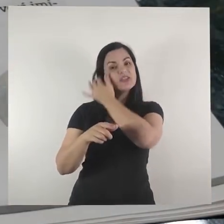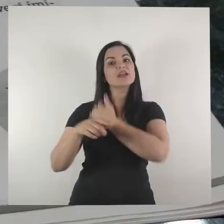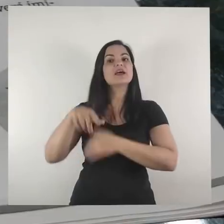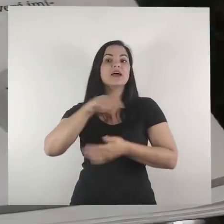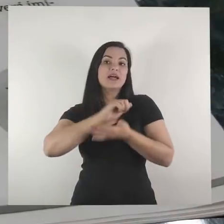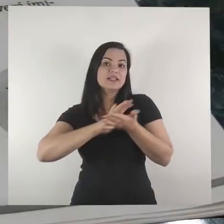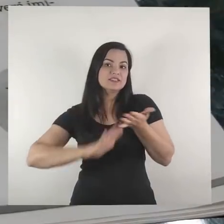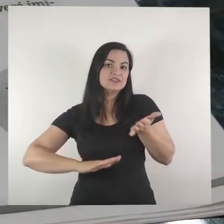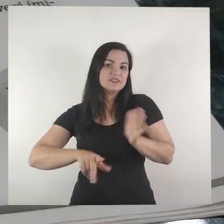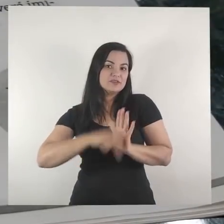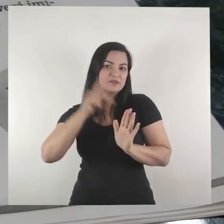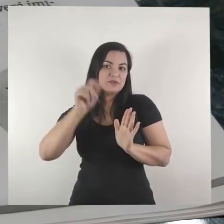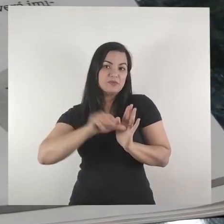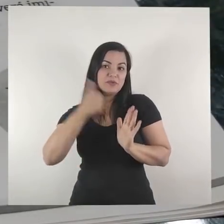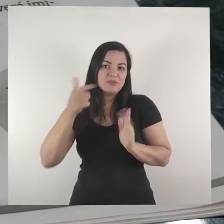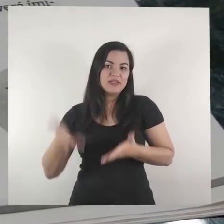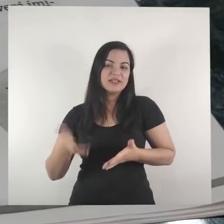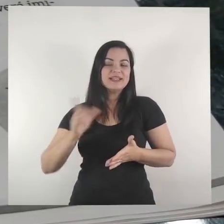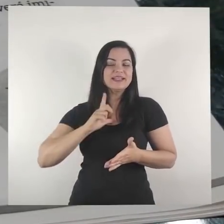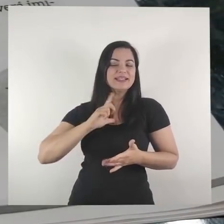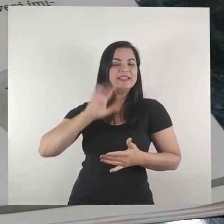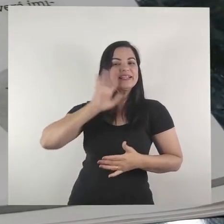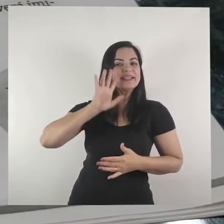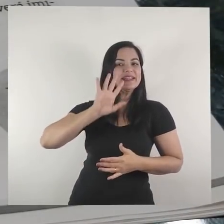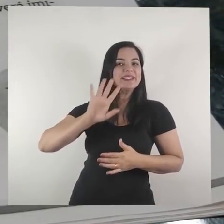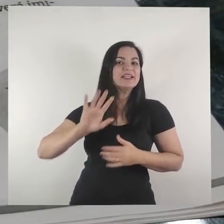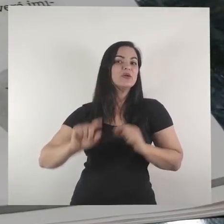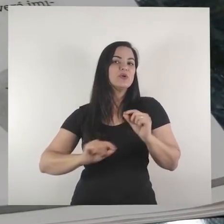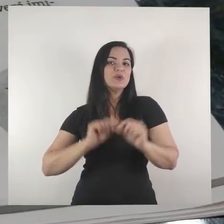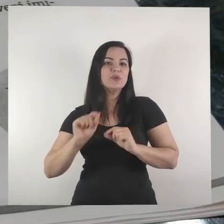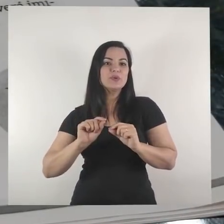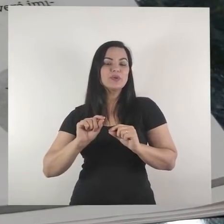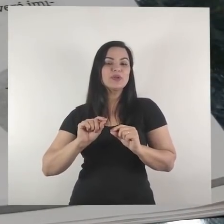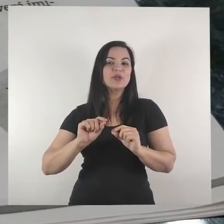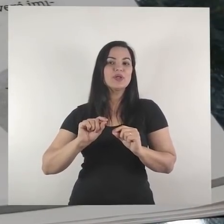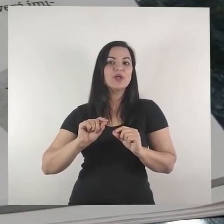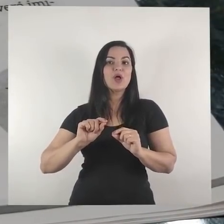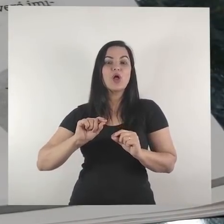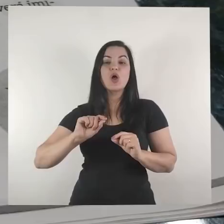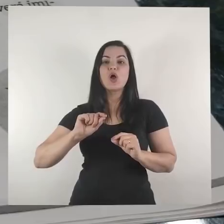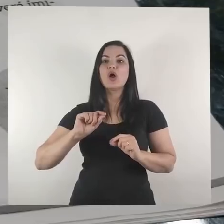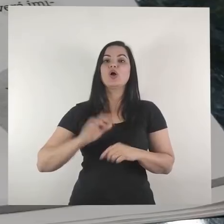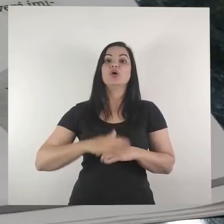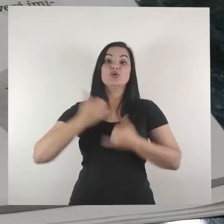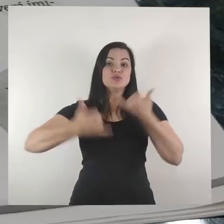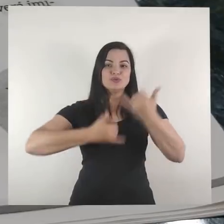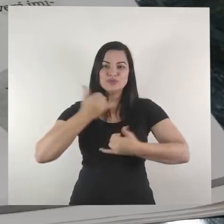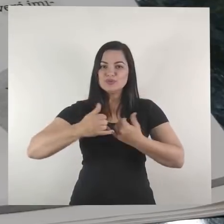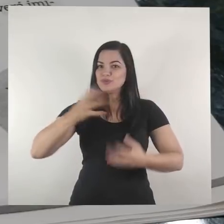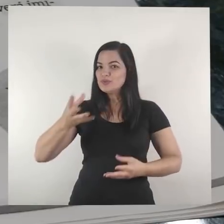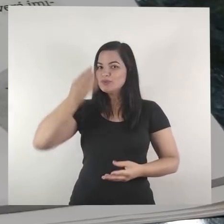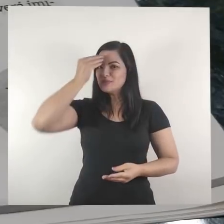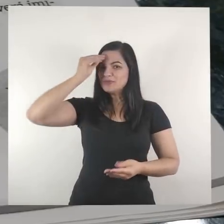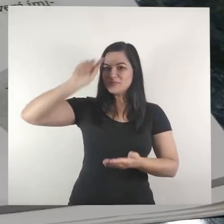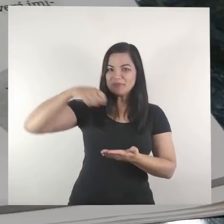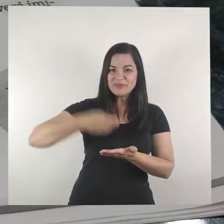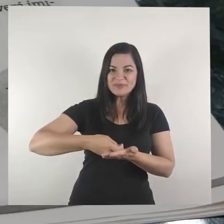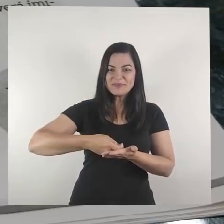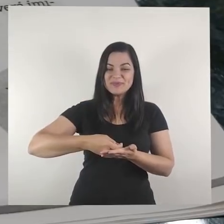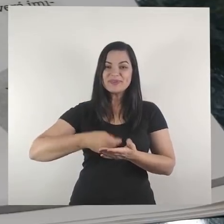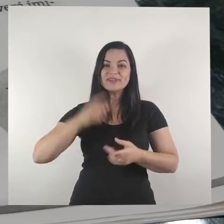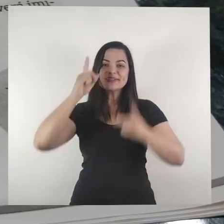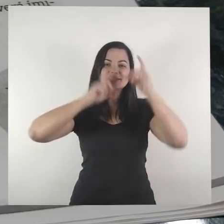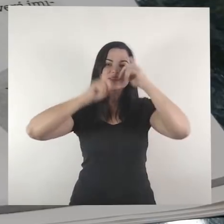legal, que é um jogo da memória das expressões. Como vocês podem perceber, essa atividade aqui